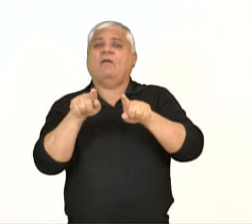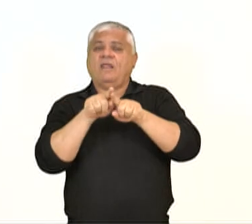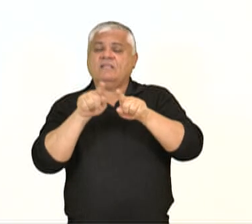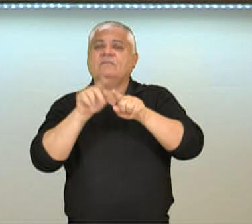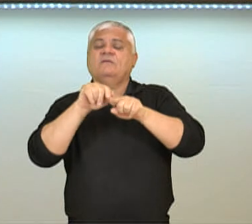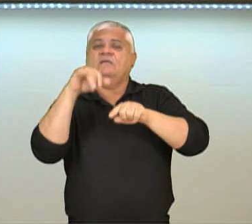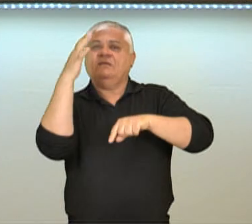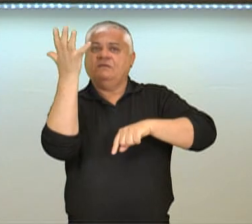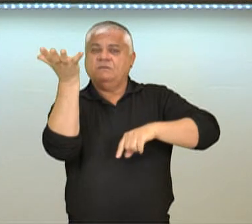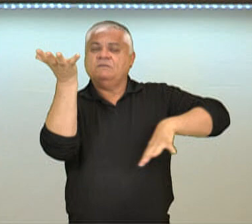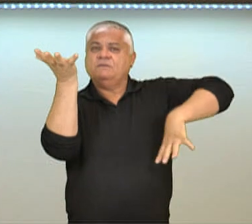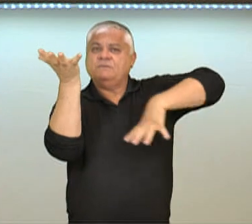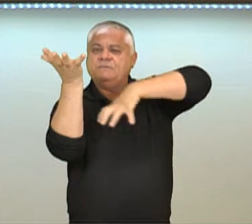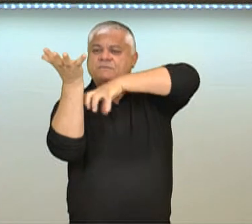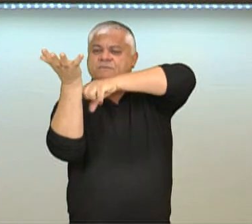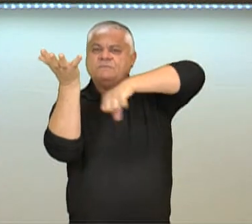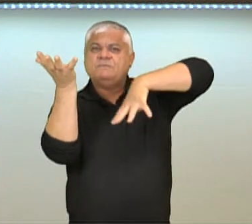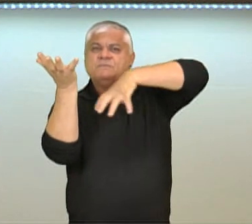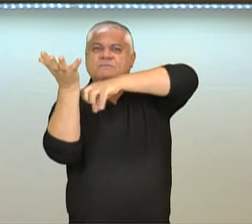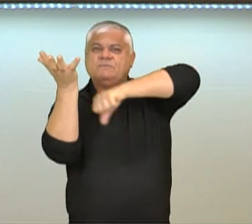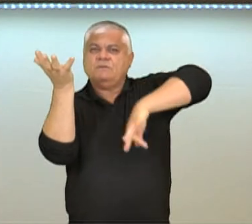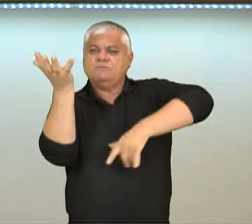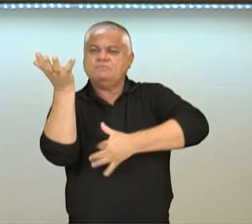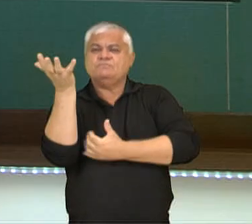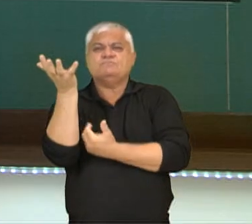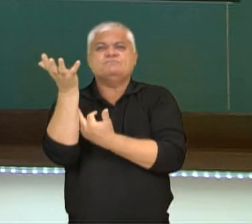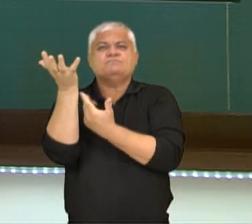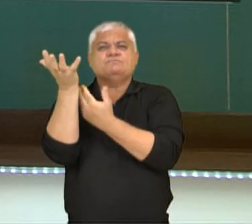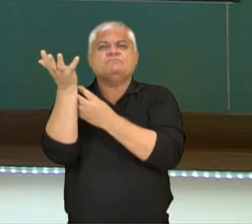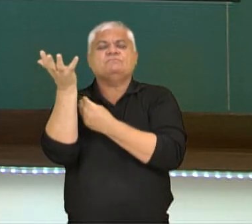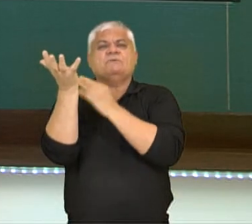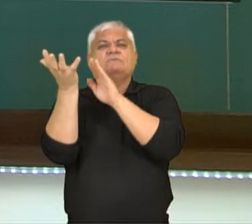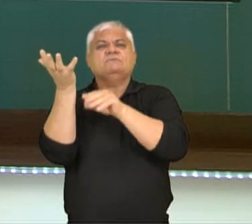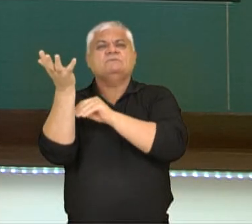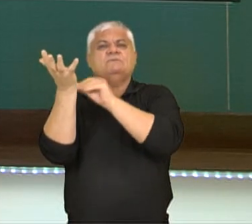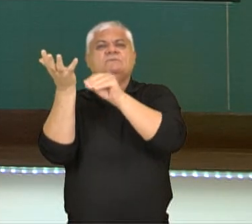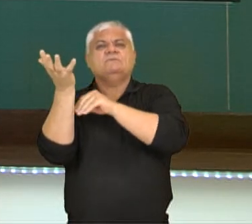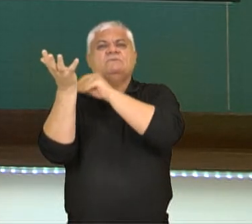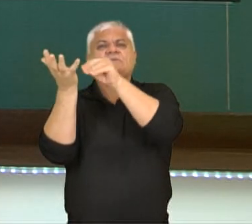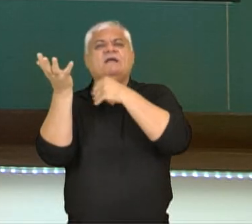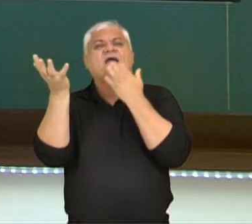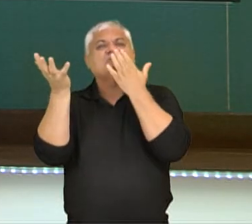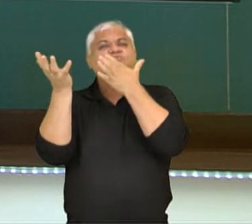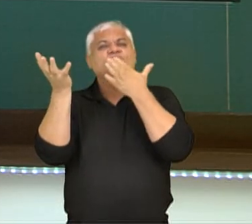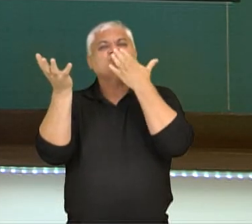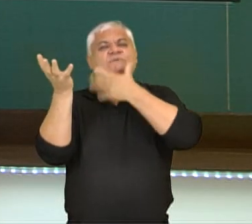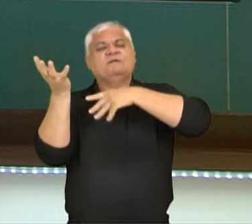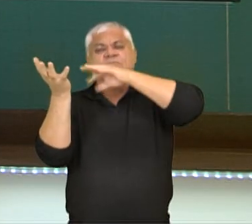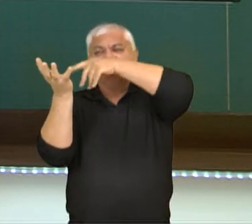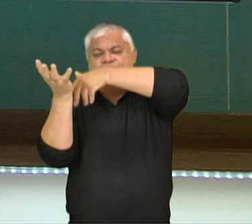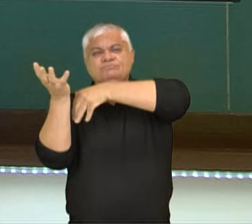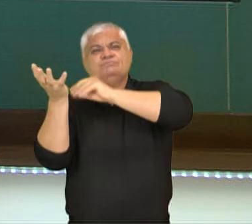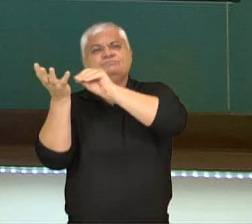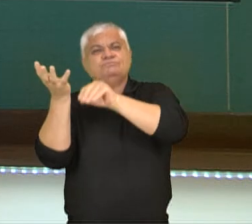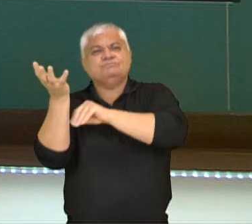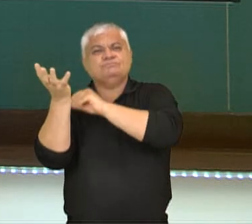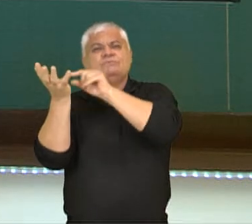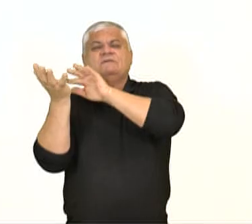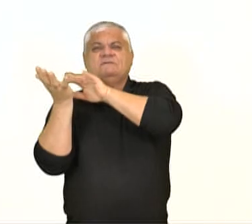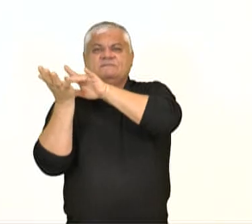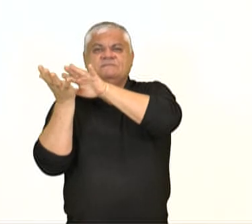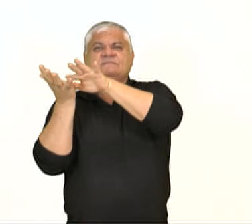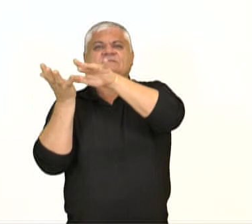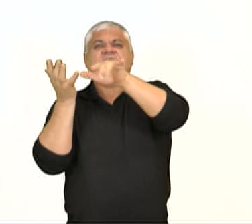Na respiração, a planta consome o açúcar e o oxigênio, liberando energia, produzindo a